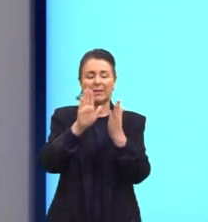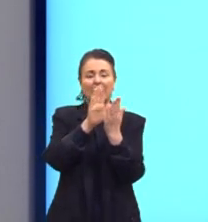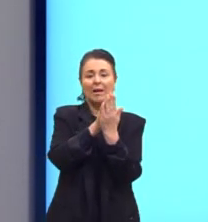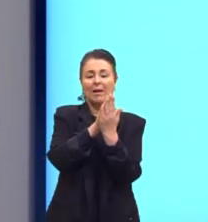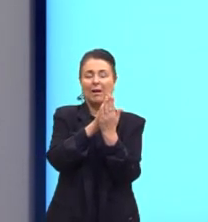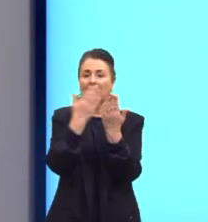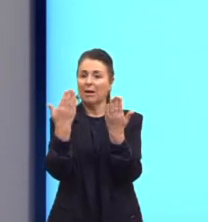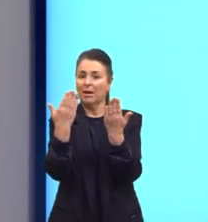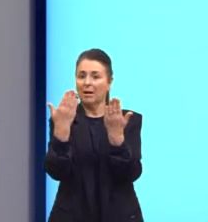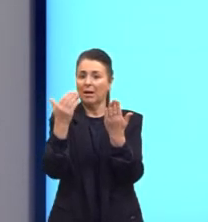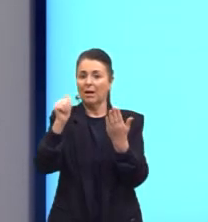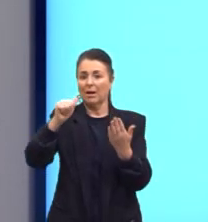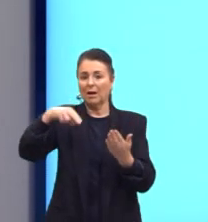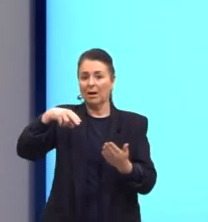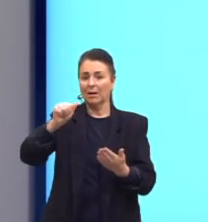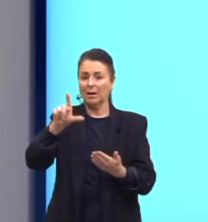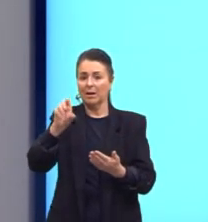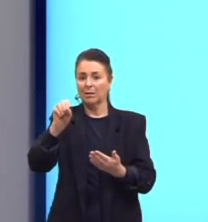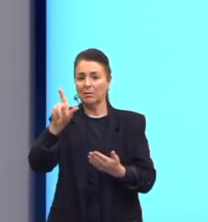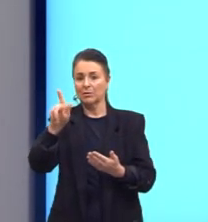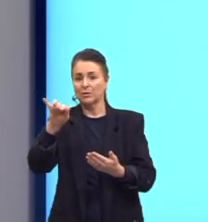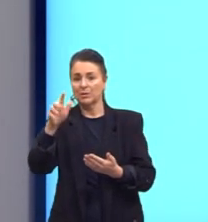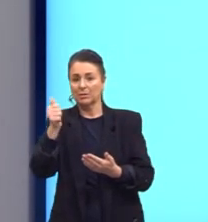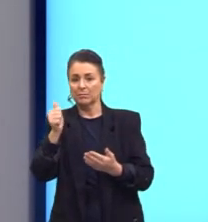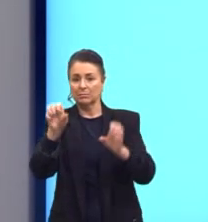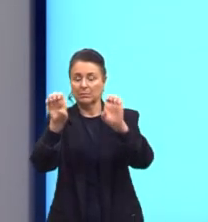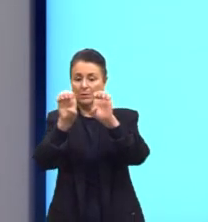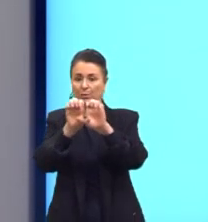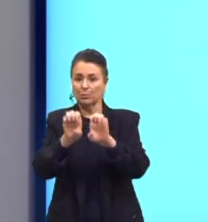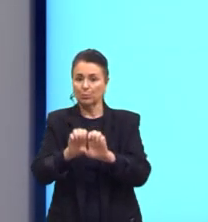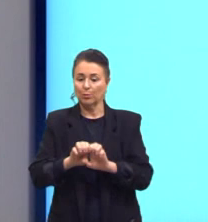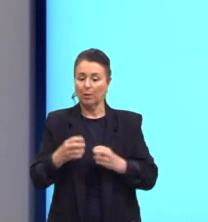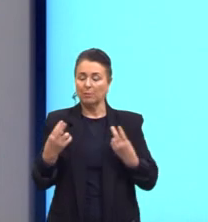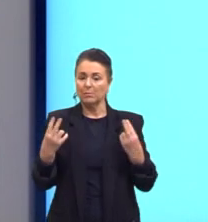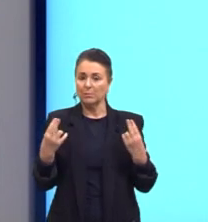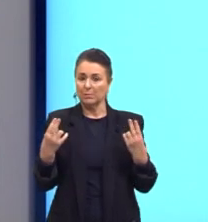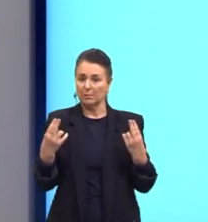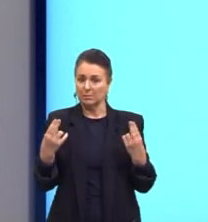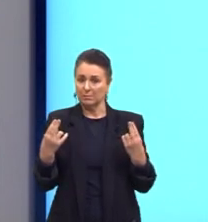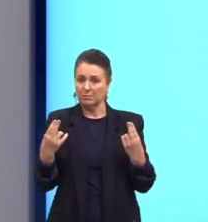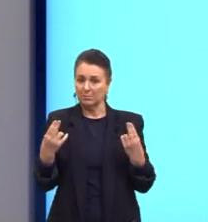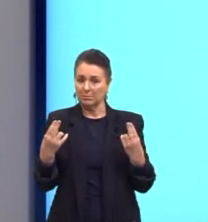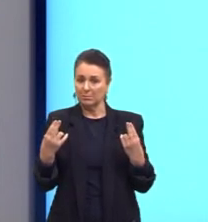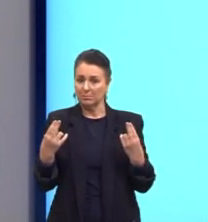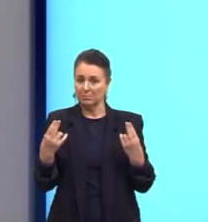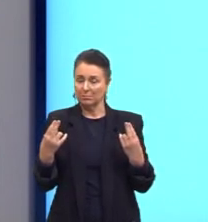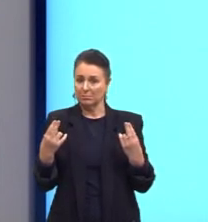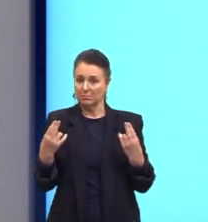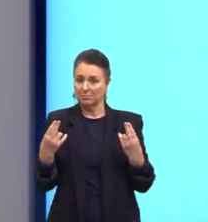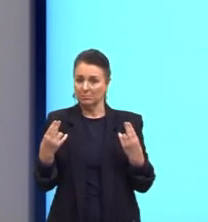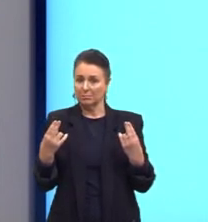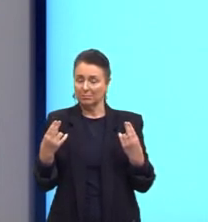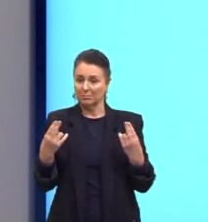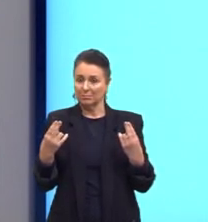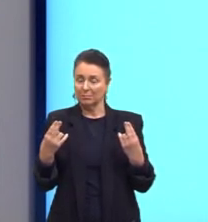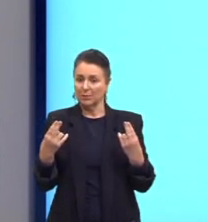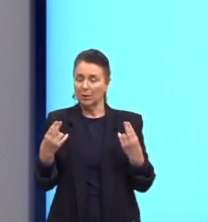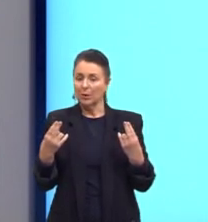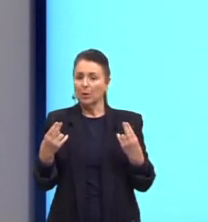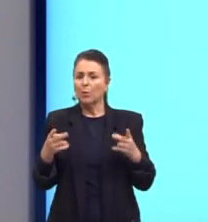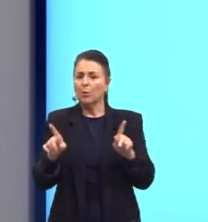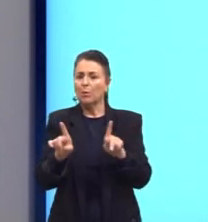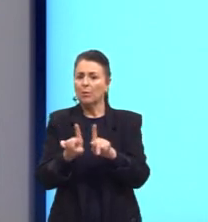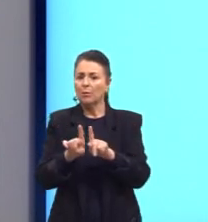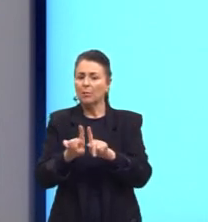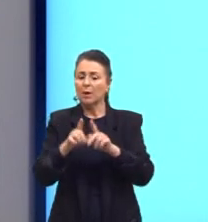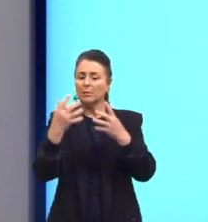é diferente são estruturas semelhantes necessariamente semelhantes com